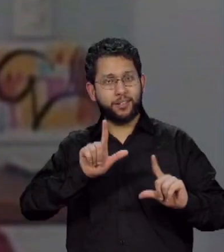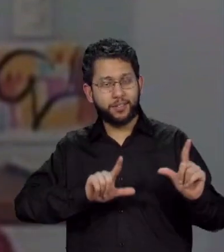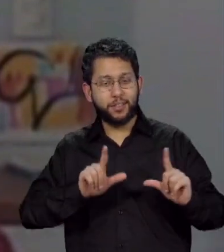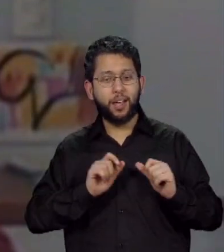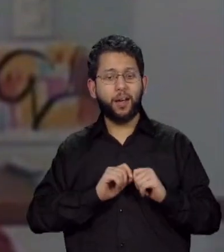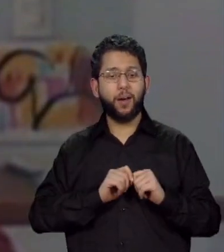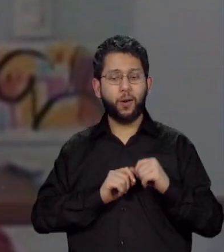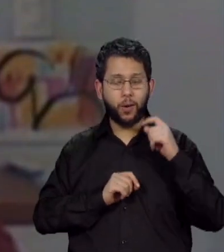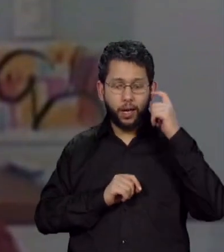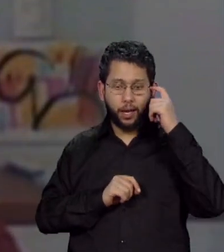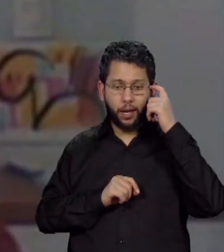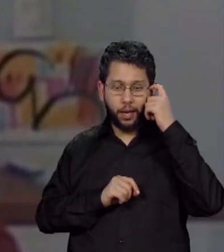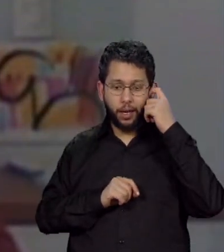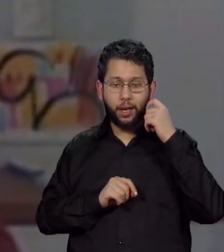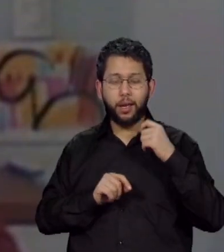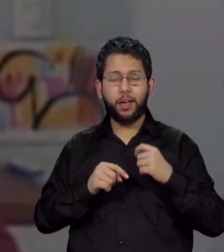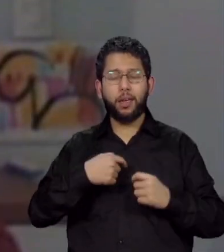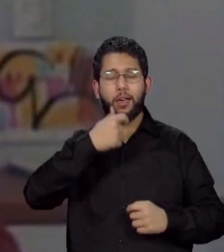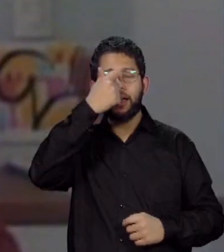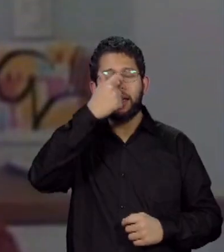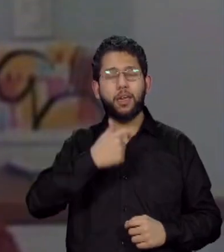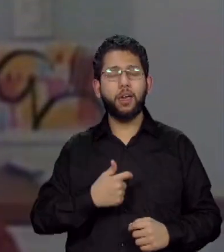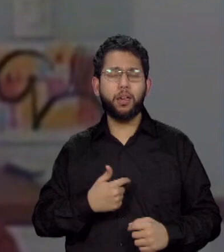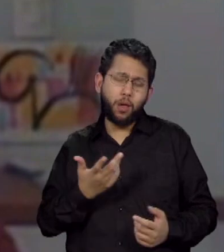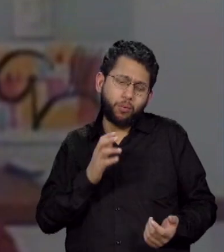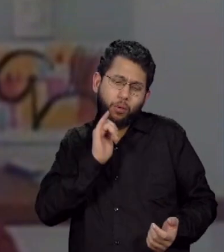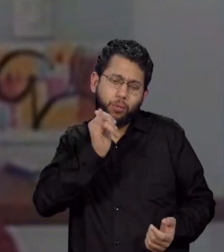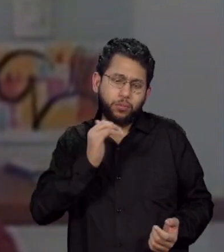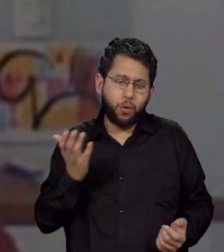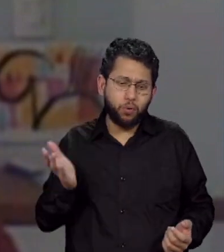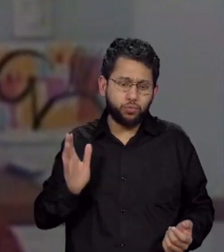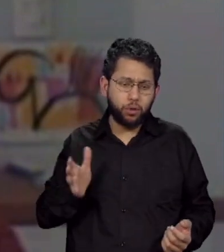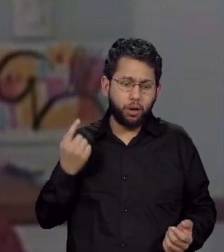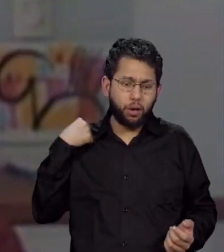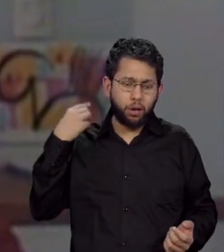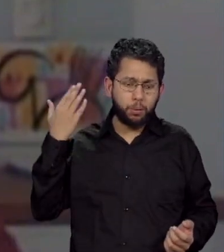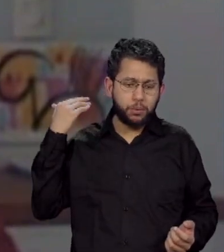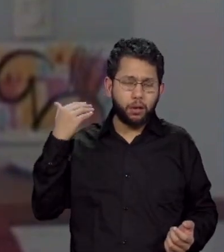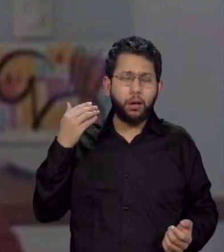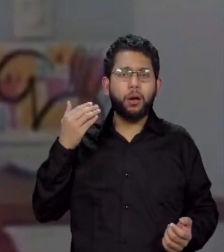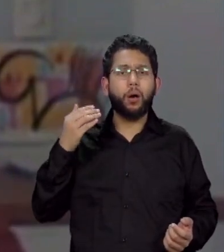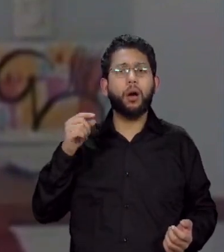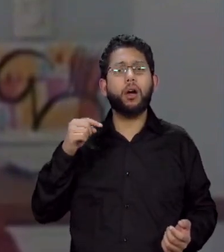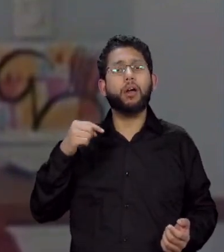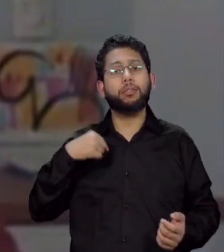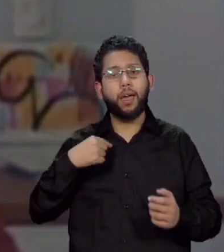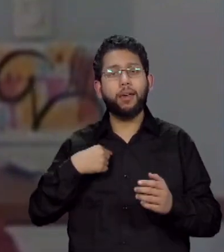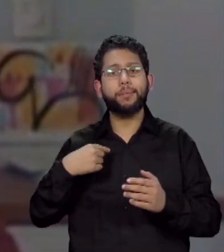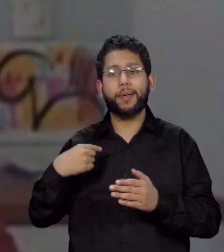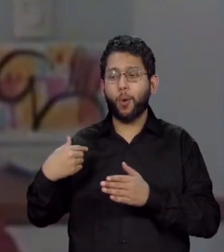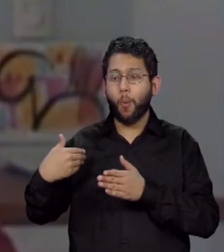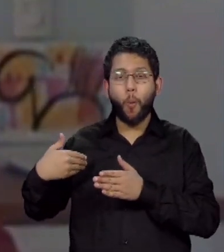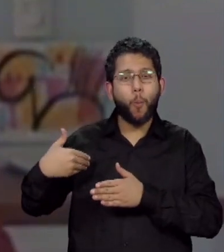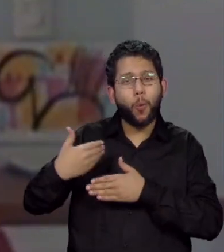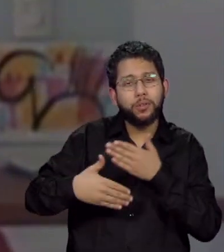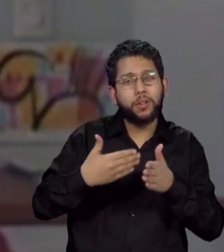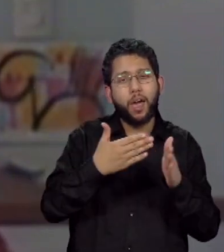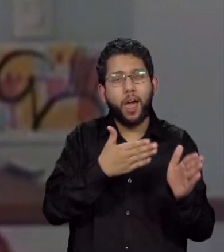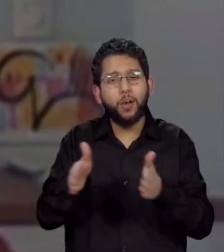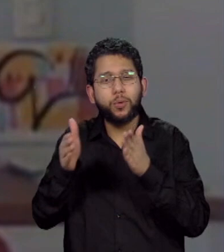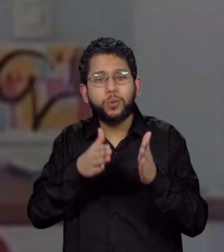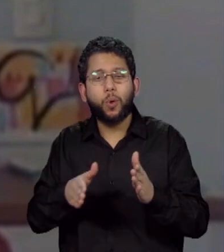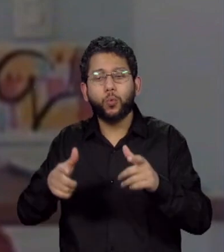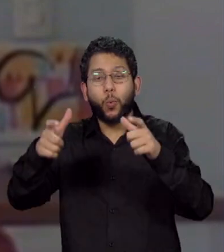e como eu estava dizendo, assim, esses processos industriais e de set